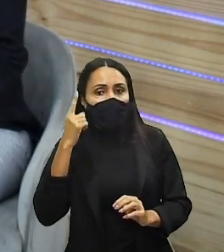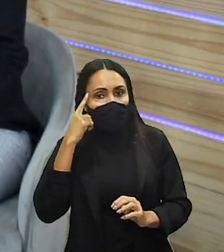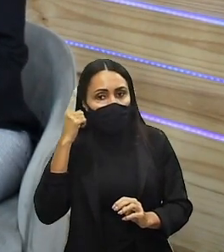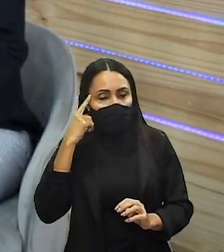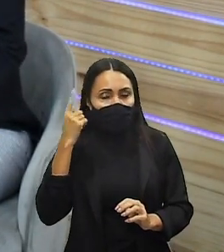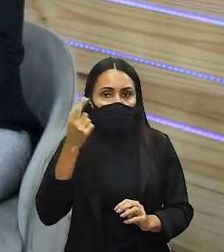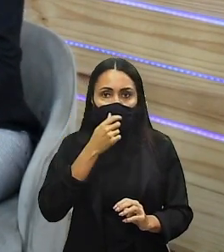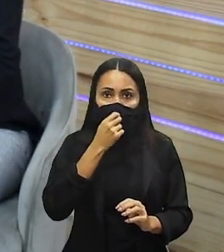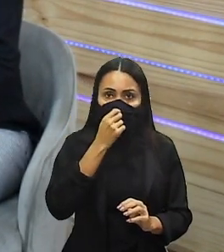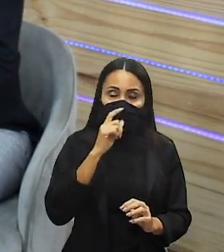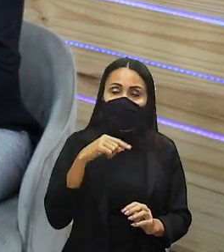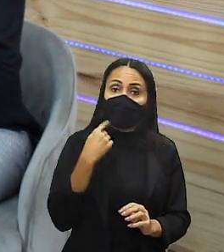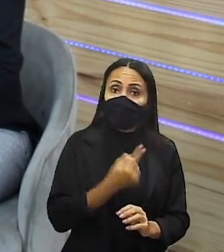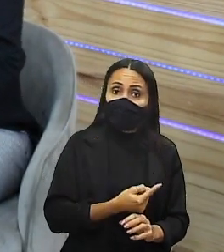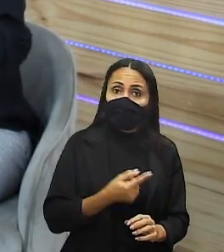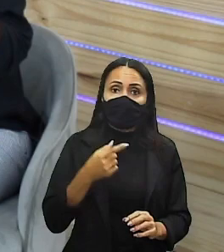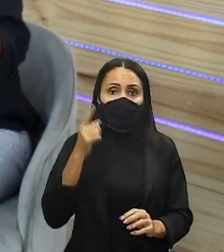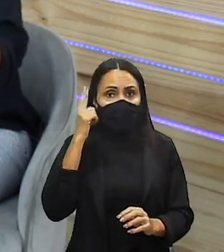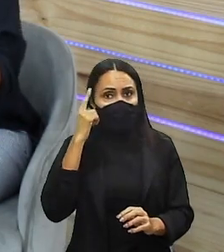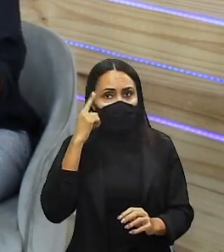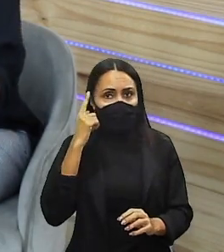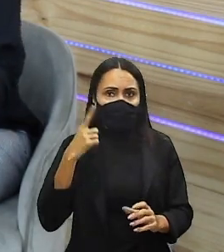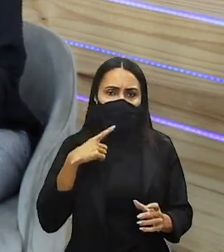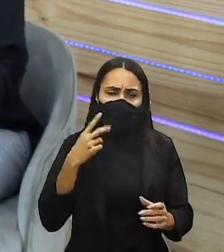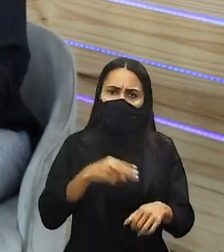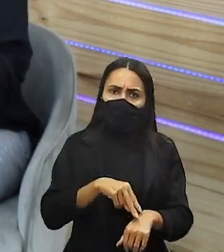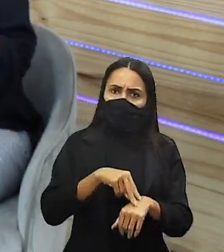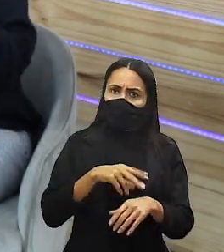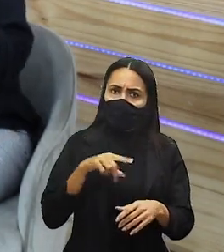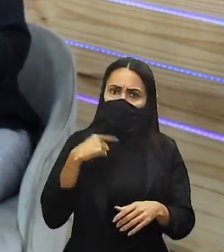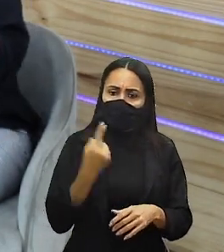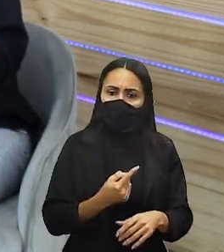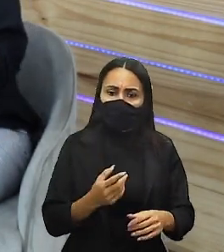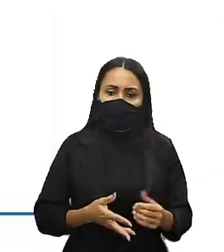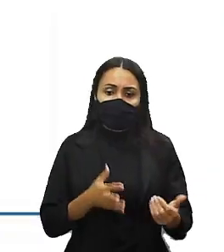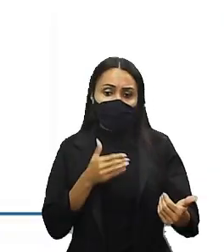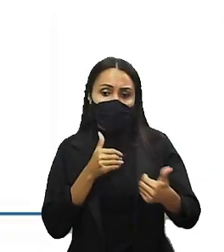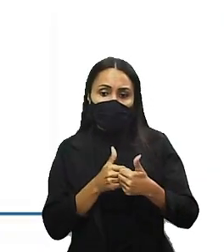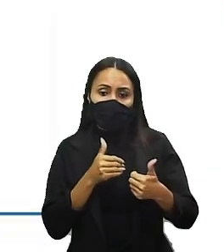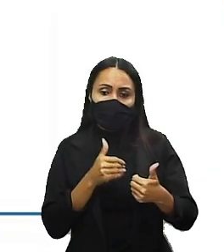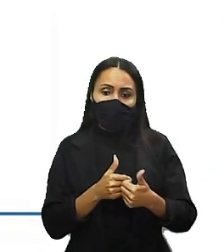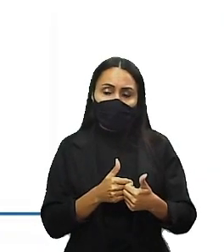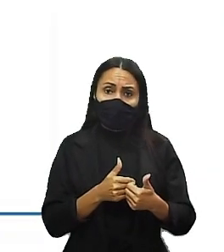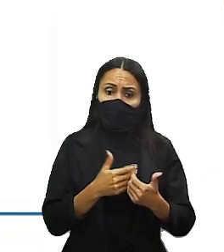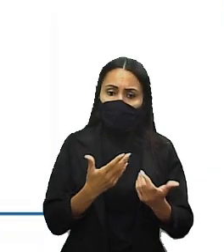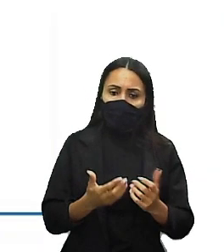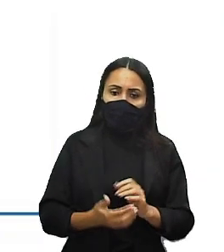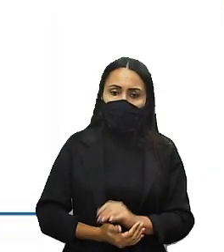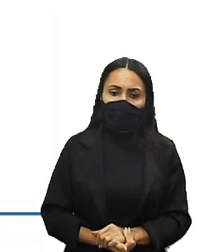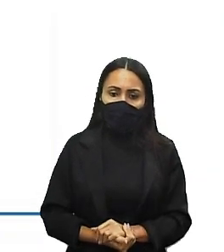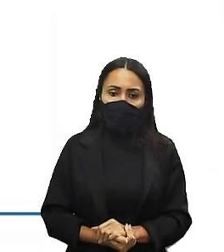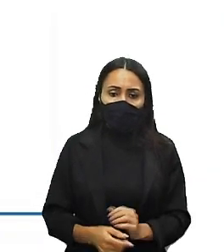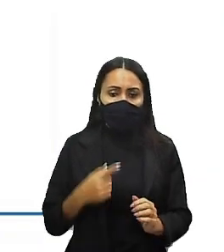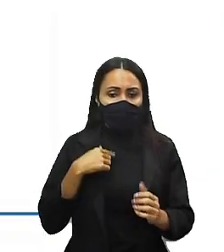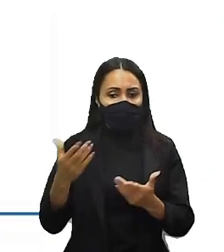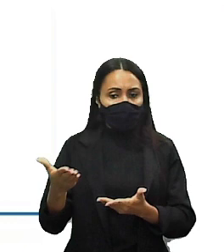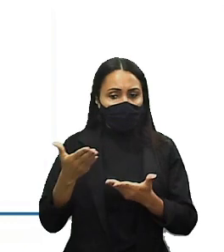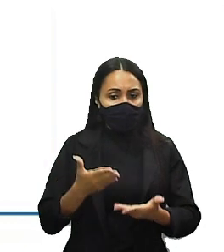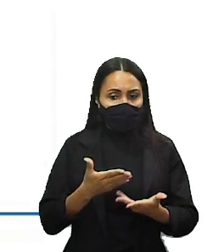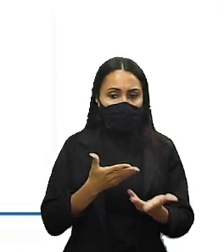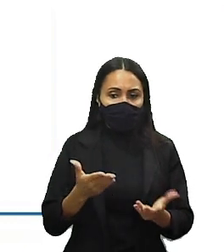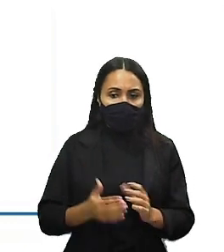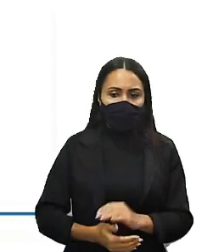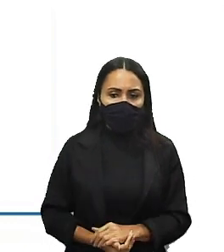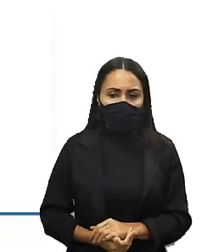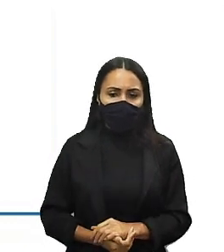pensar, nós temos que pensar em alguns posicionamentos nossos. Me aproximo muito do meu usuário, sou receptivo ou